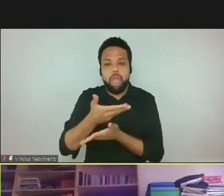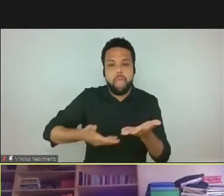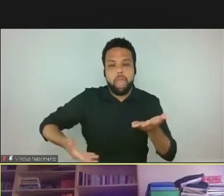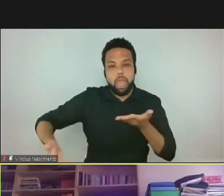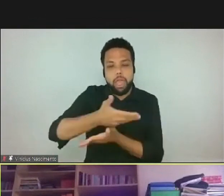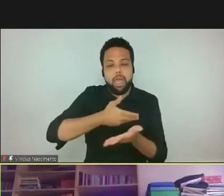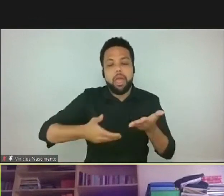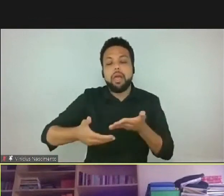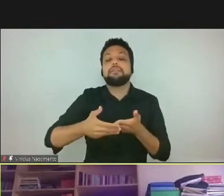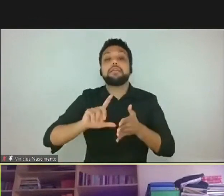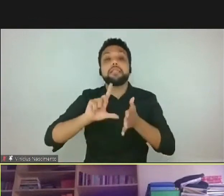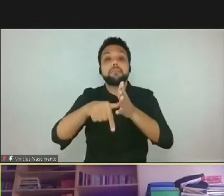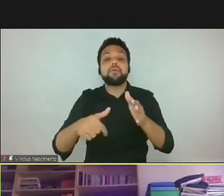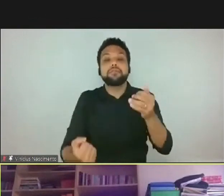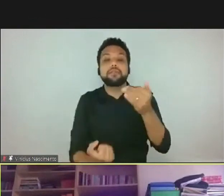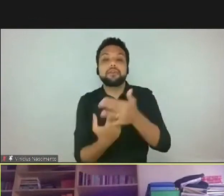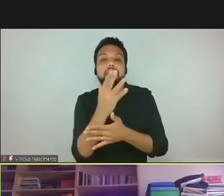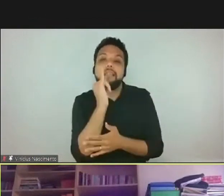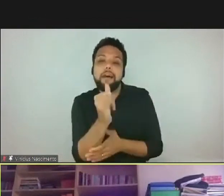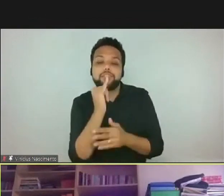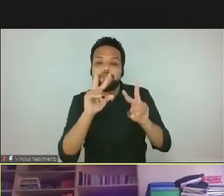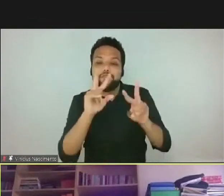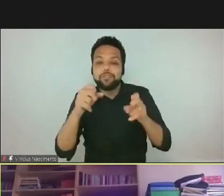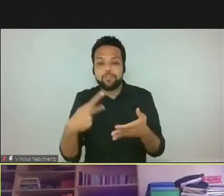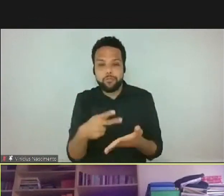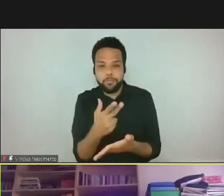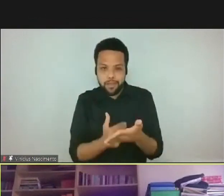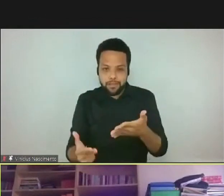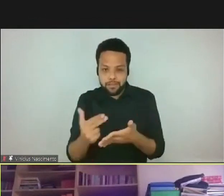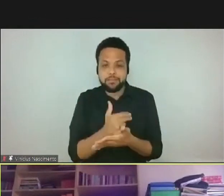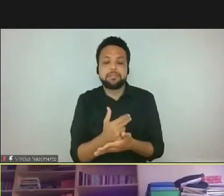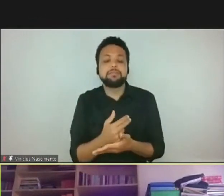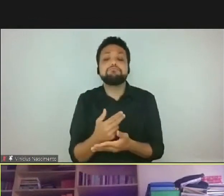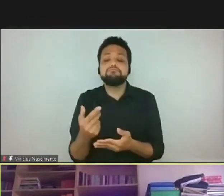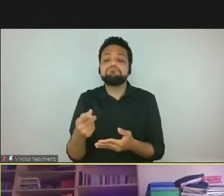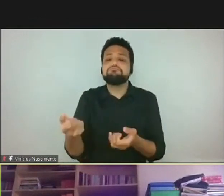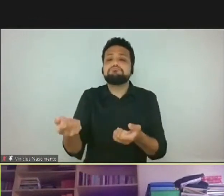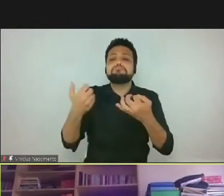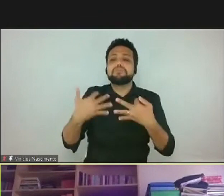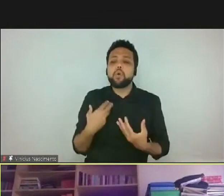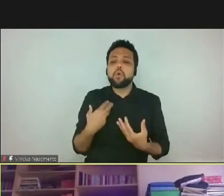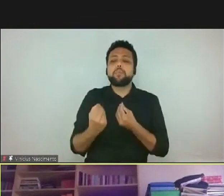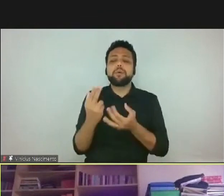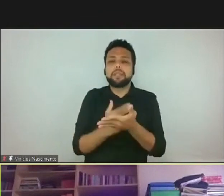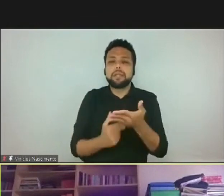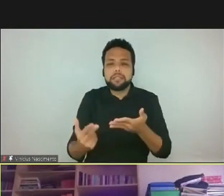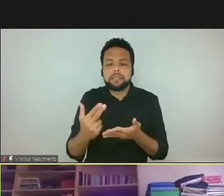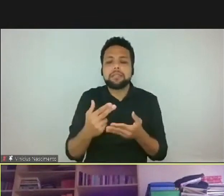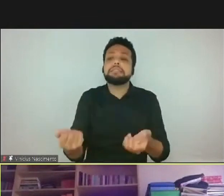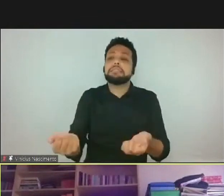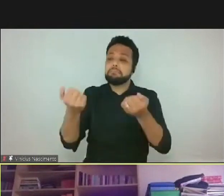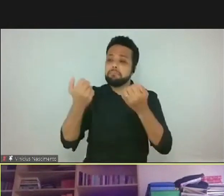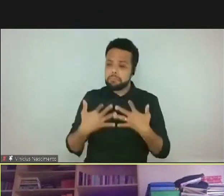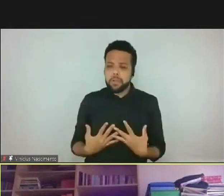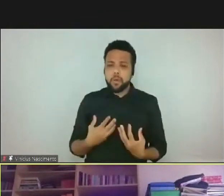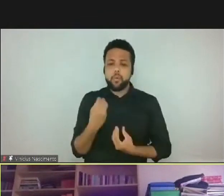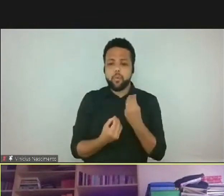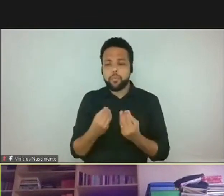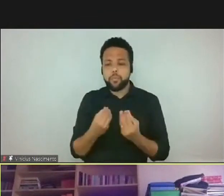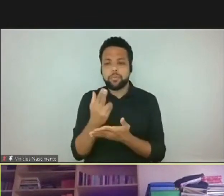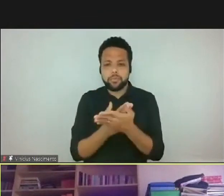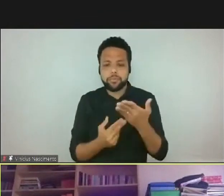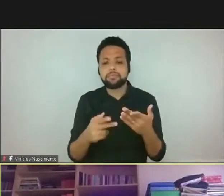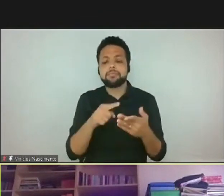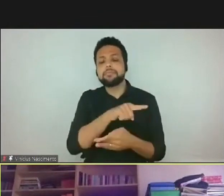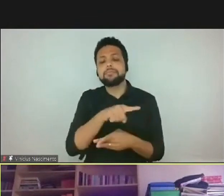uma narrativa sobre esse desenho, né, me conta, né, sobre o seu desenho, me contem, né, sobre o seu desenho, eles teriam